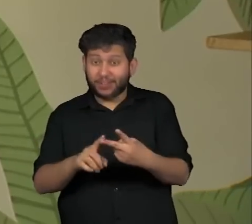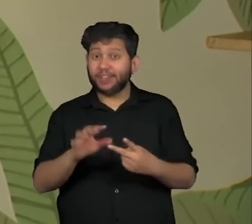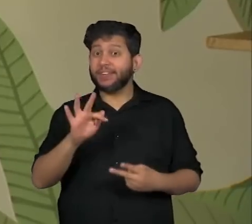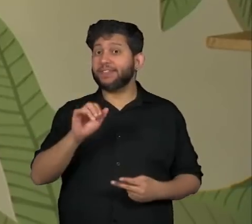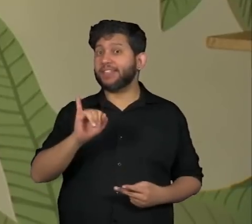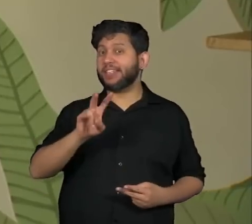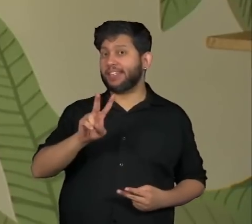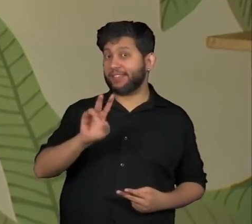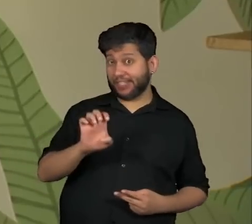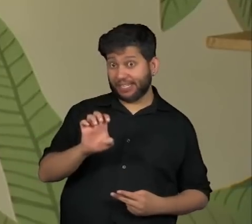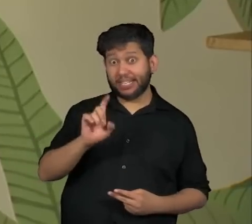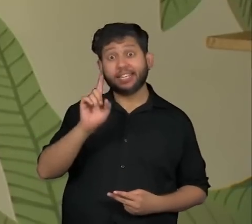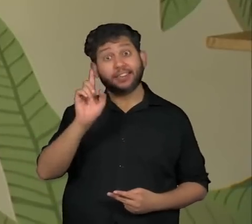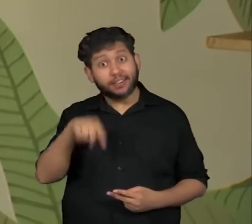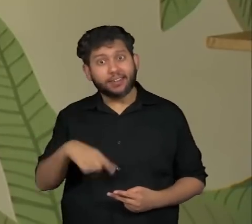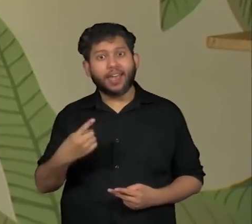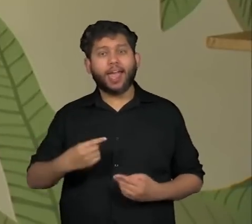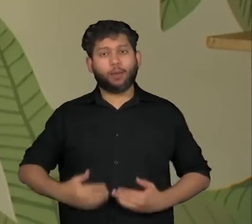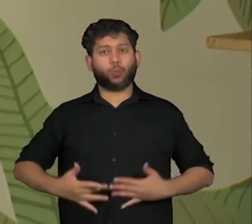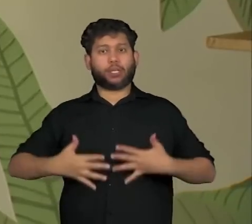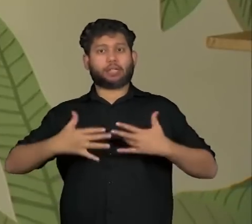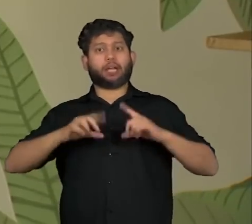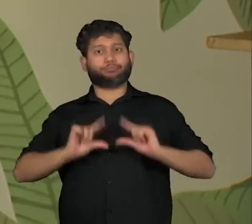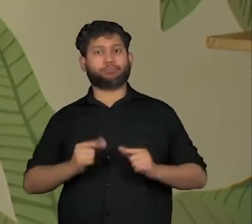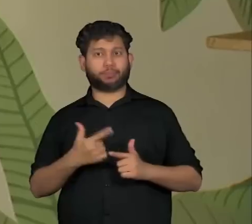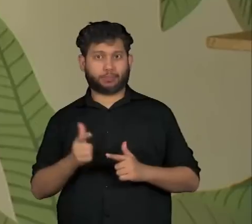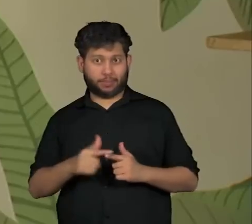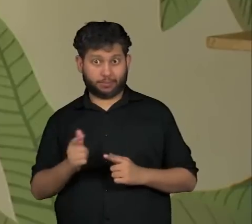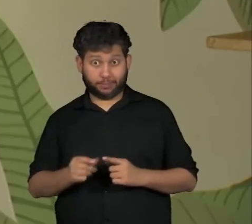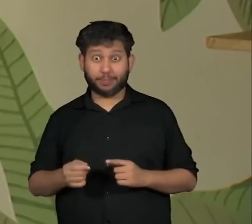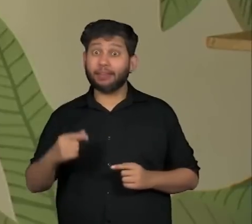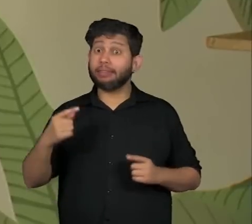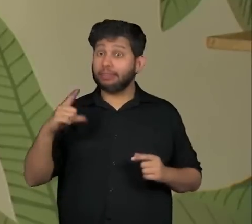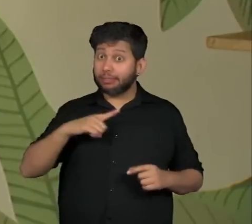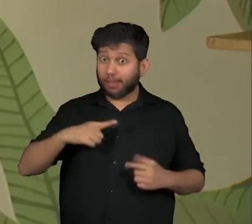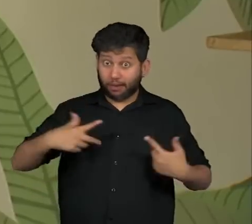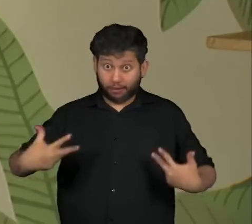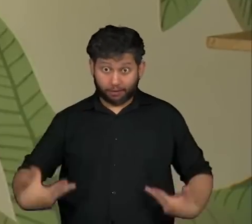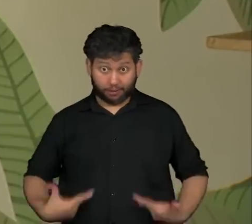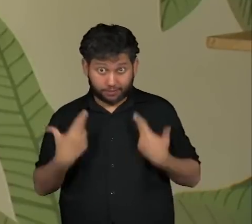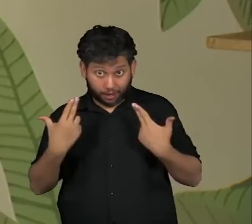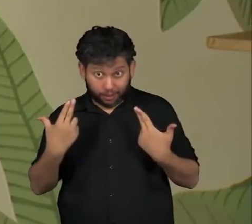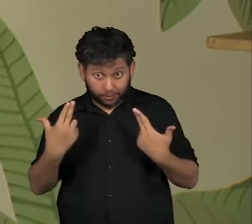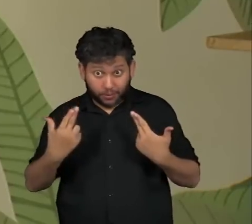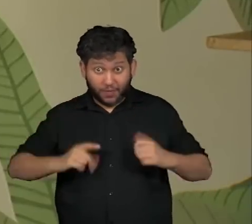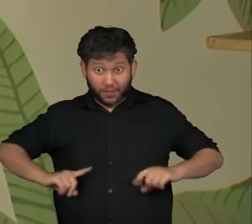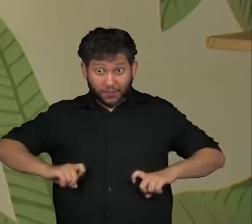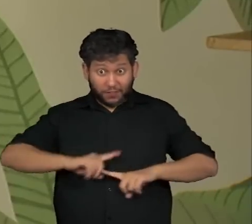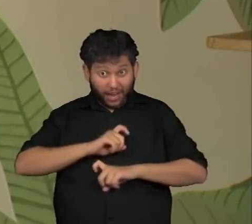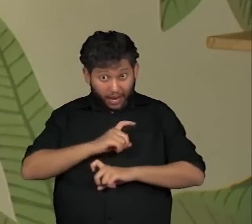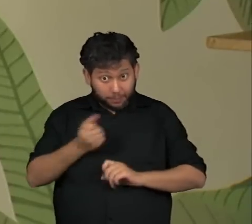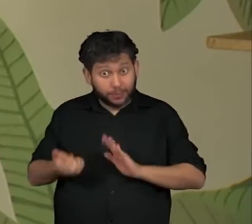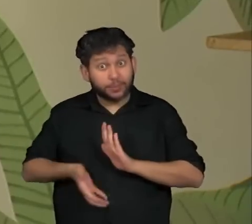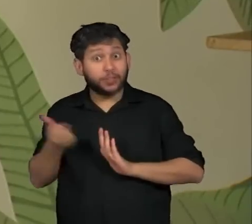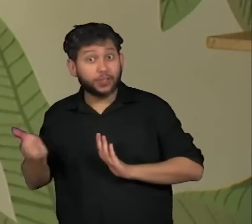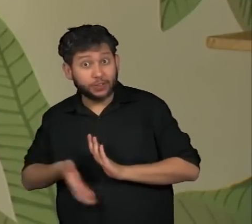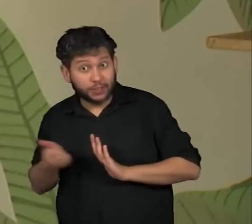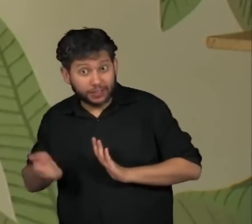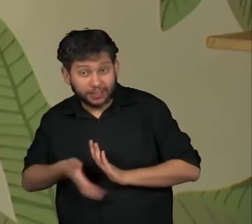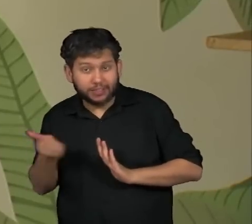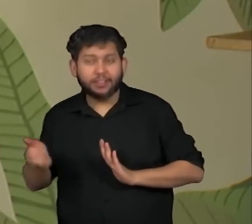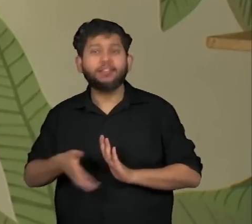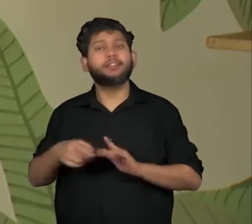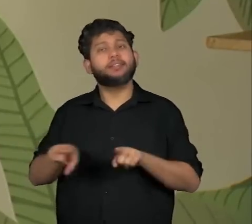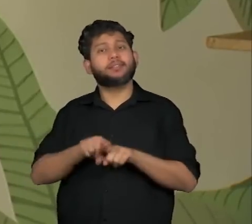gatos. Eles são castrados, são vermifugados, são vacinados e despulgados. Todo esse processo,